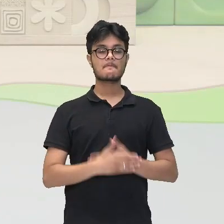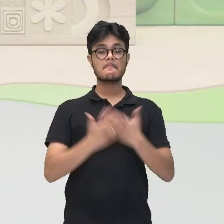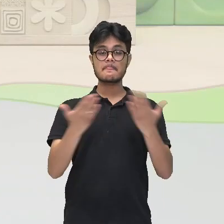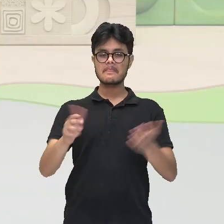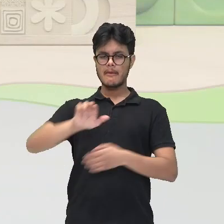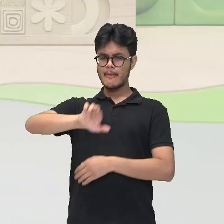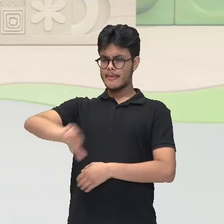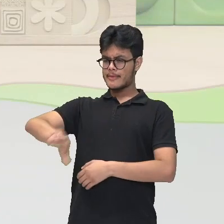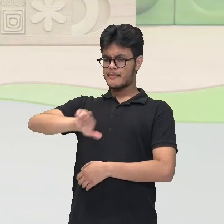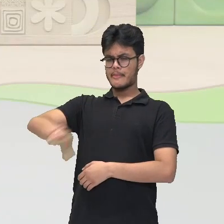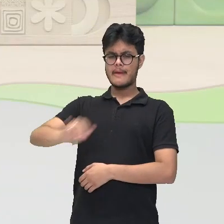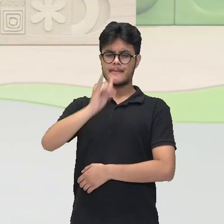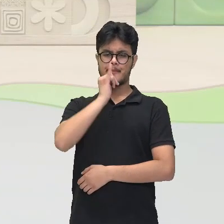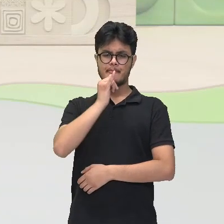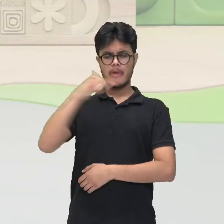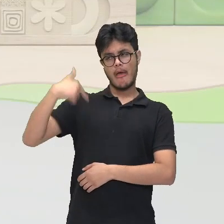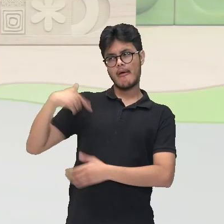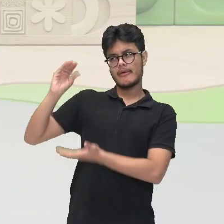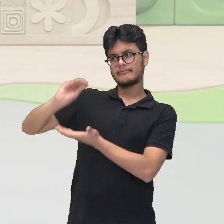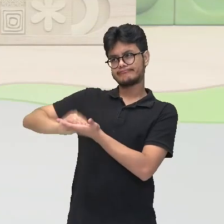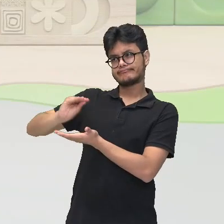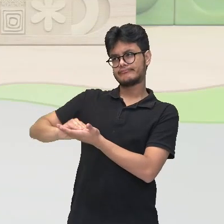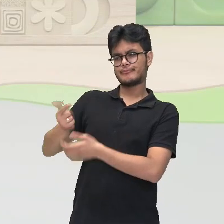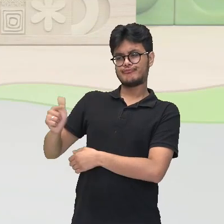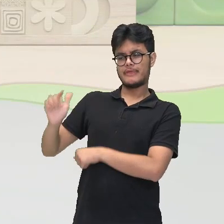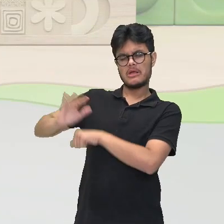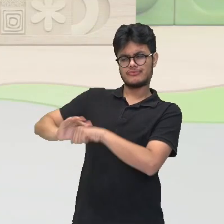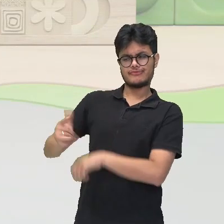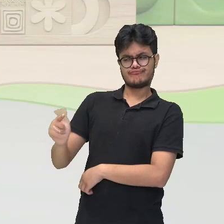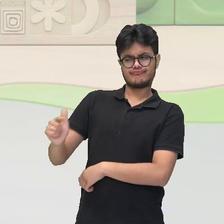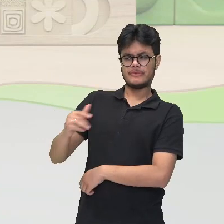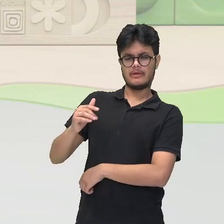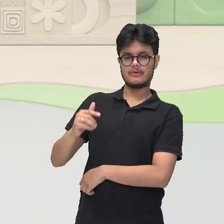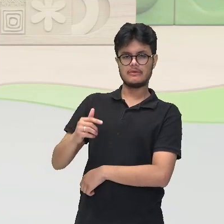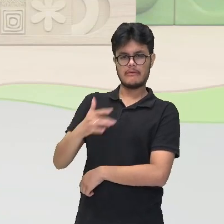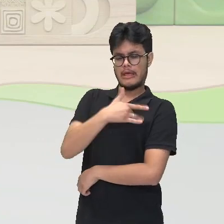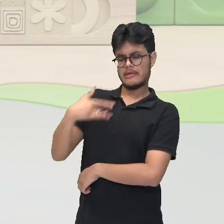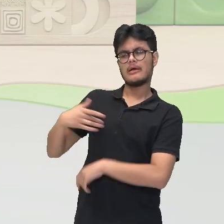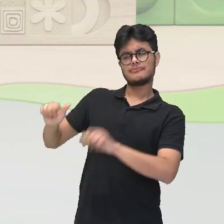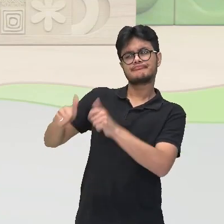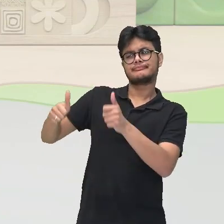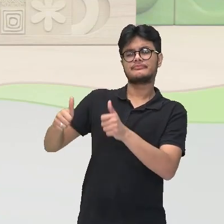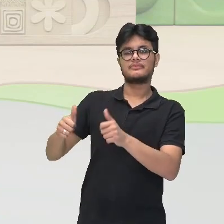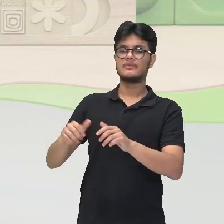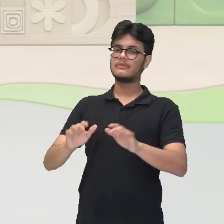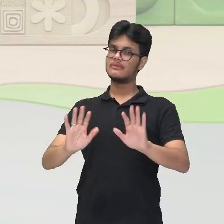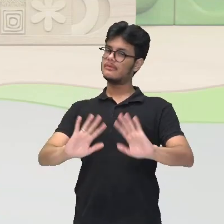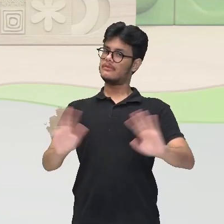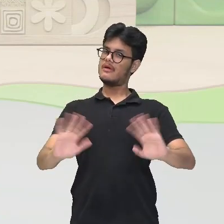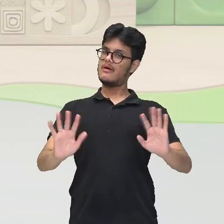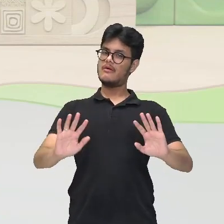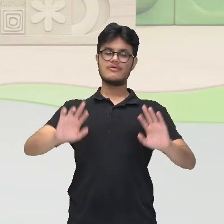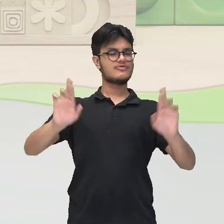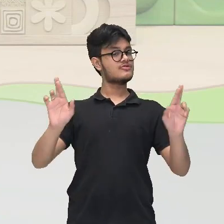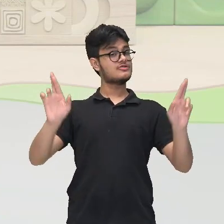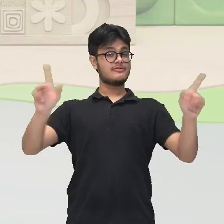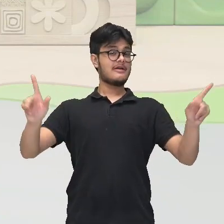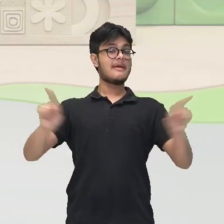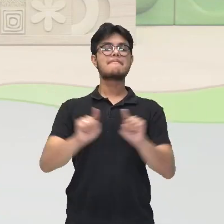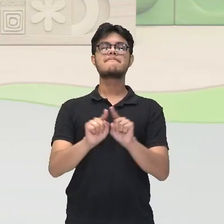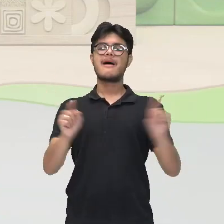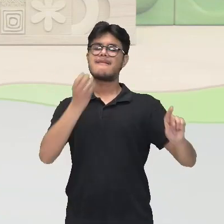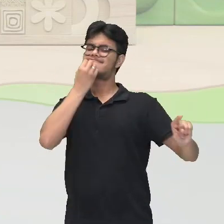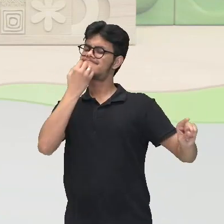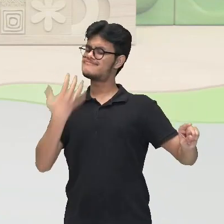é somente você não estar doente. Você ter saúde é você estar bem